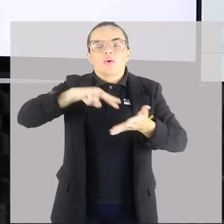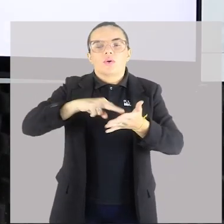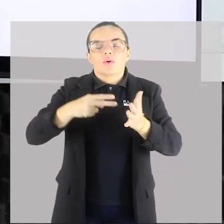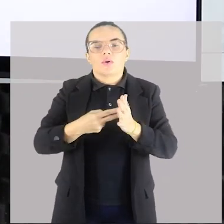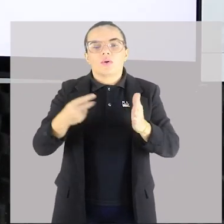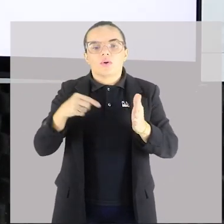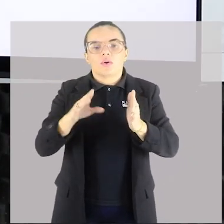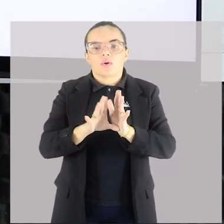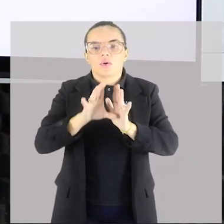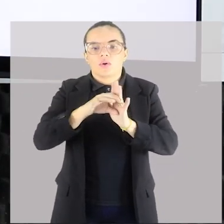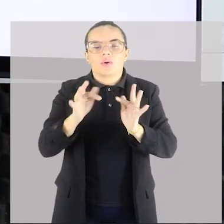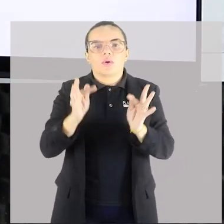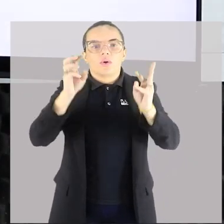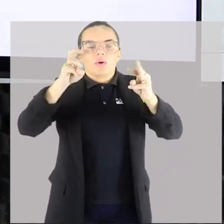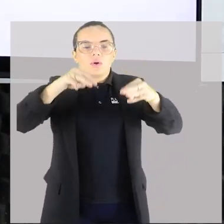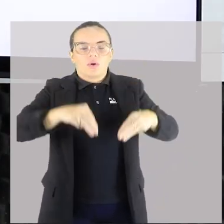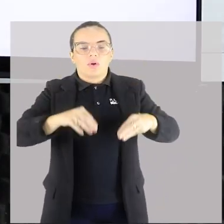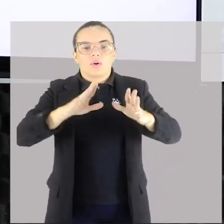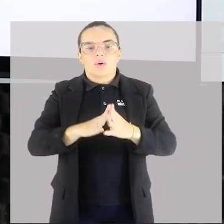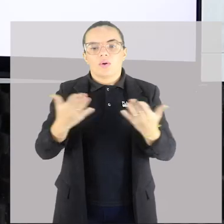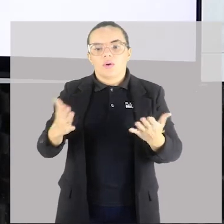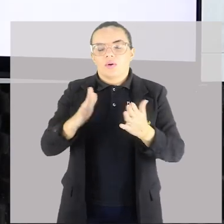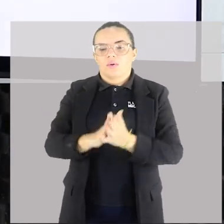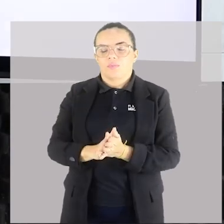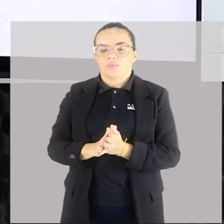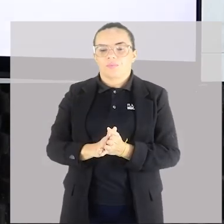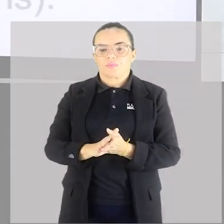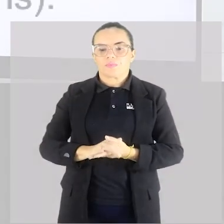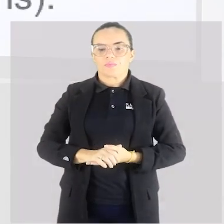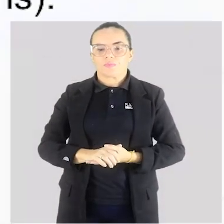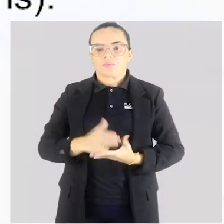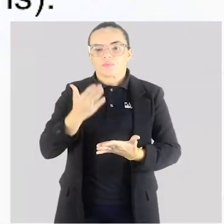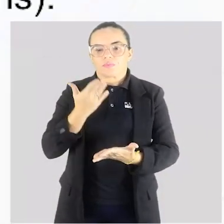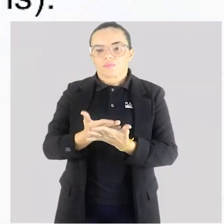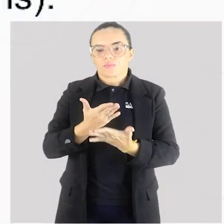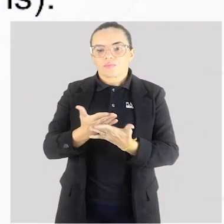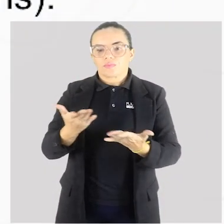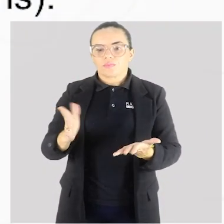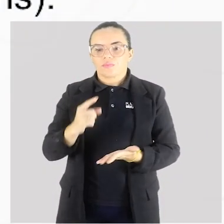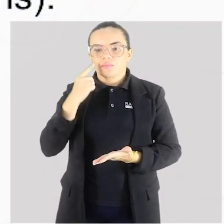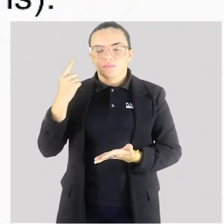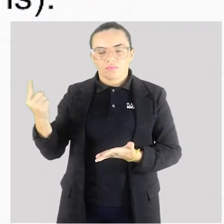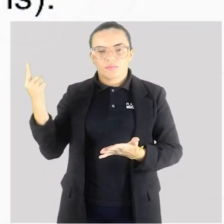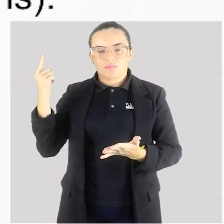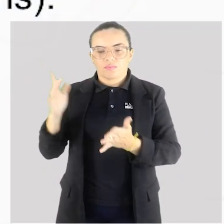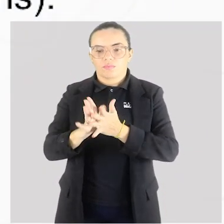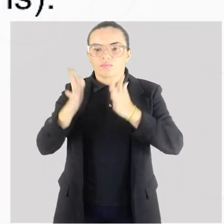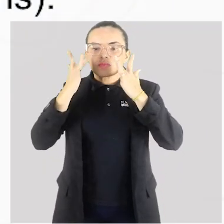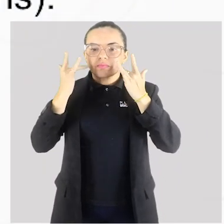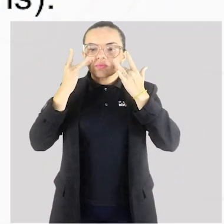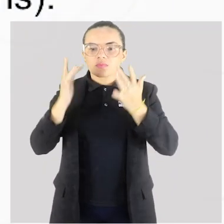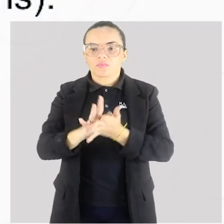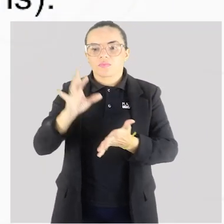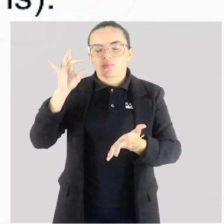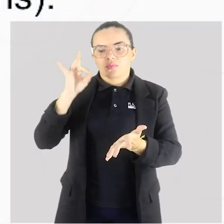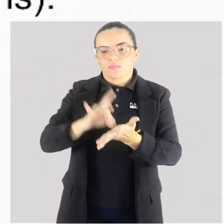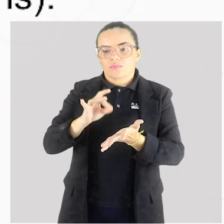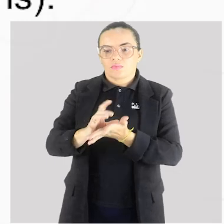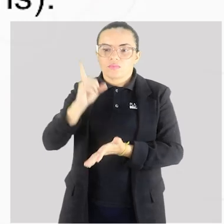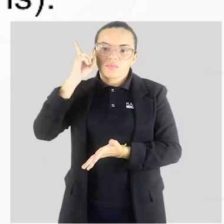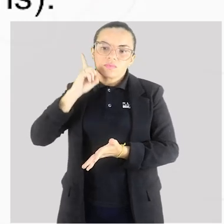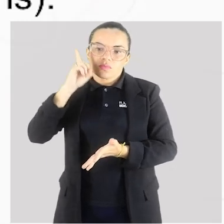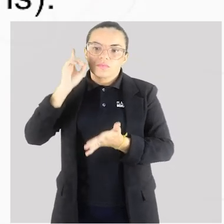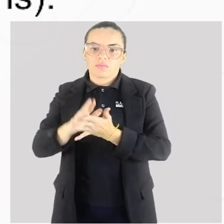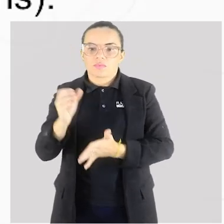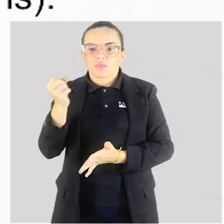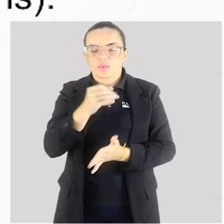abstrato para a gente poder finalizar este bloco aqui? Arte verdadeiramente americana, estadunidense. Um